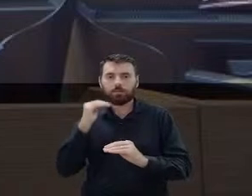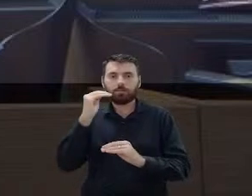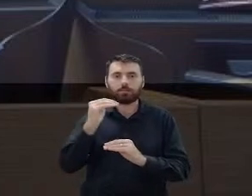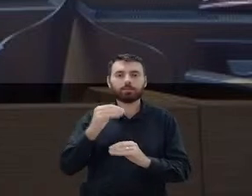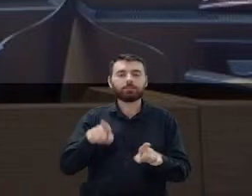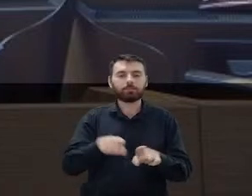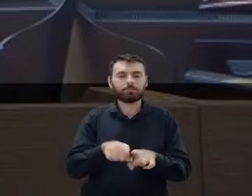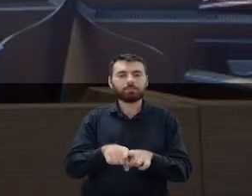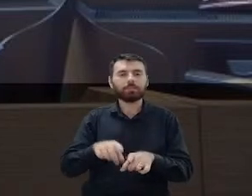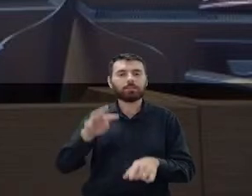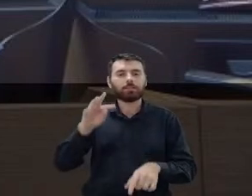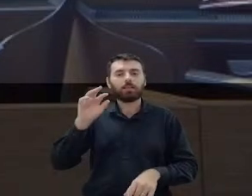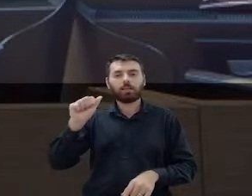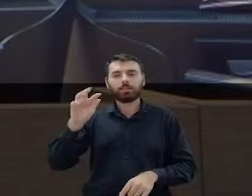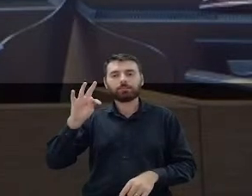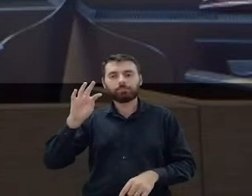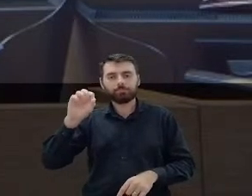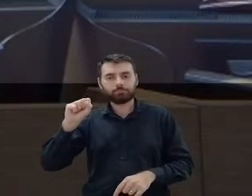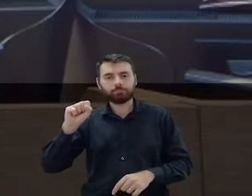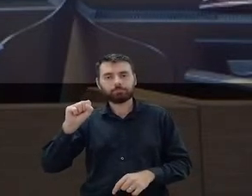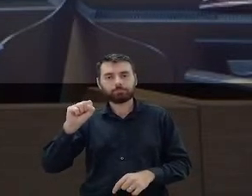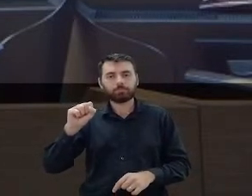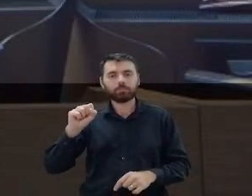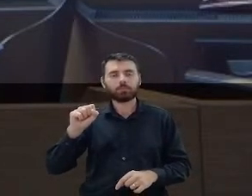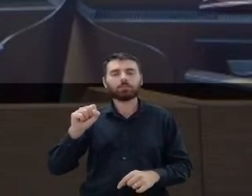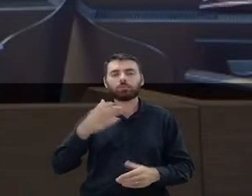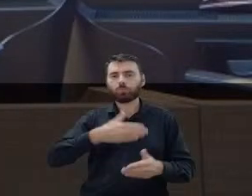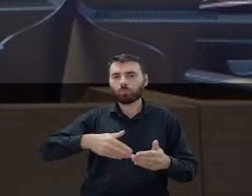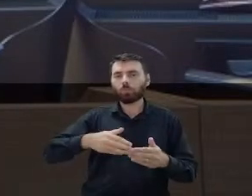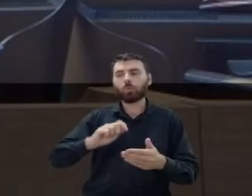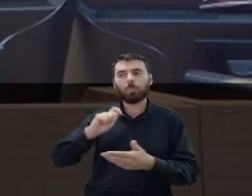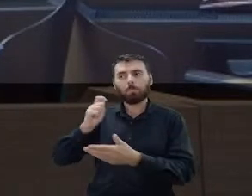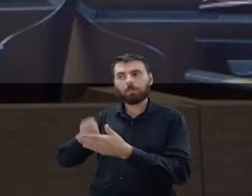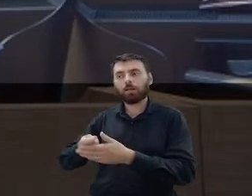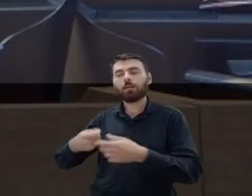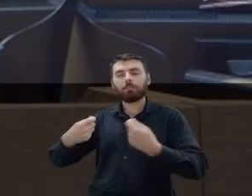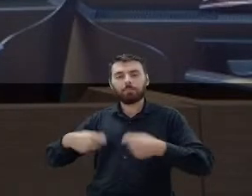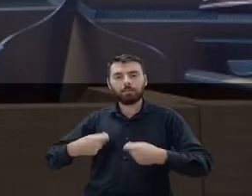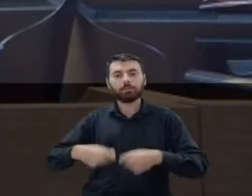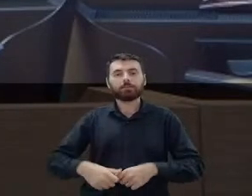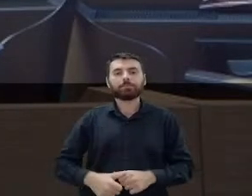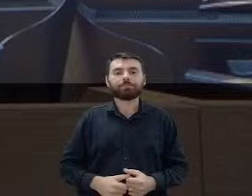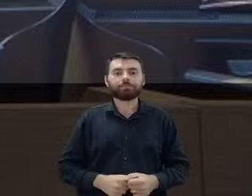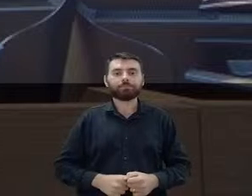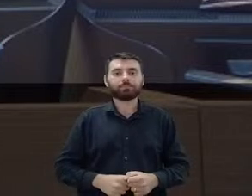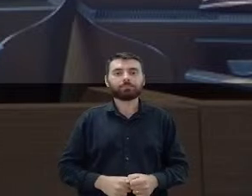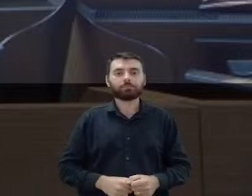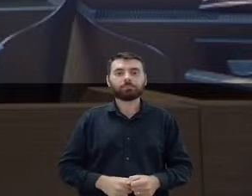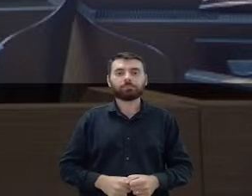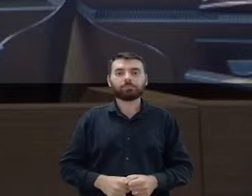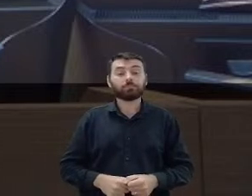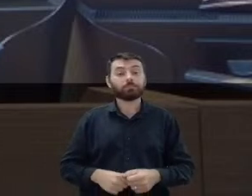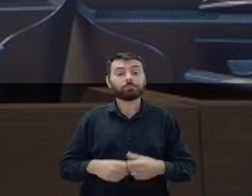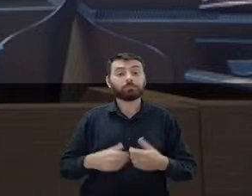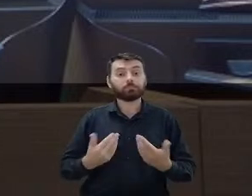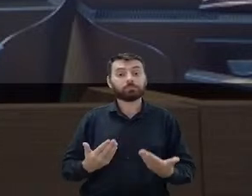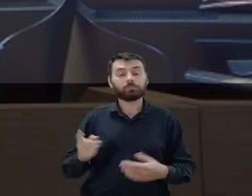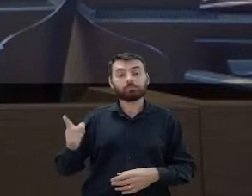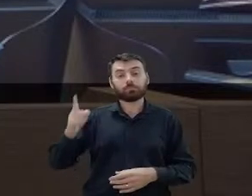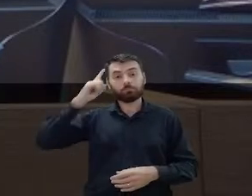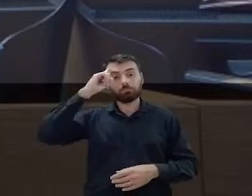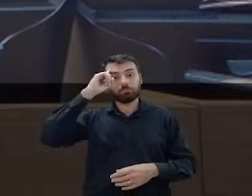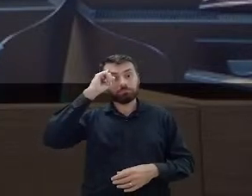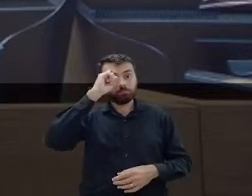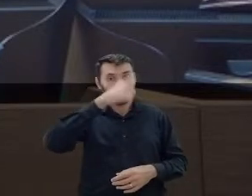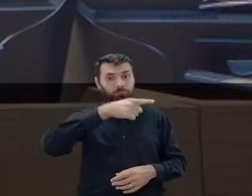de serviço, tudo a ser apurado em liquidação de sentença. Como visto, não houve deferimento de reflexo